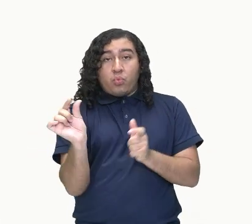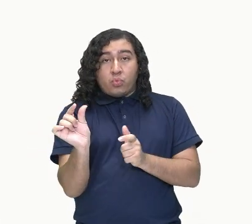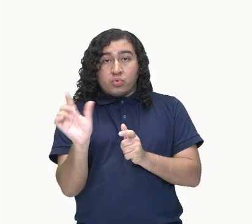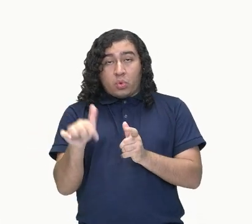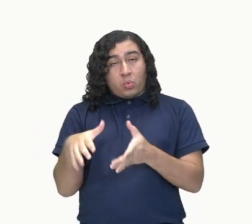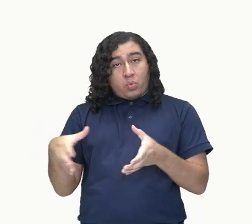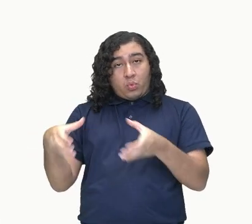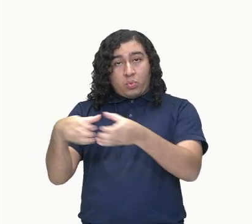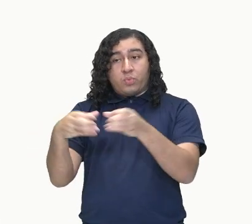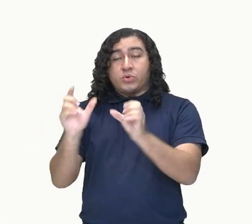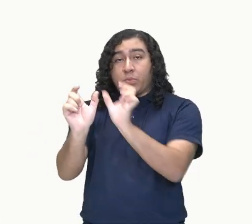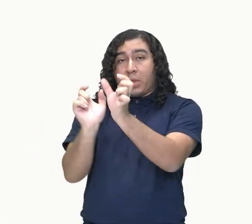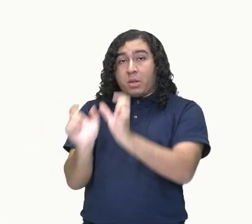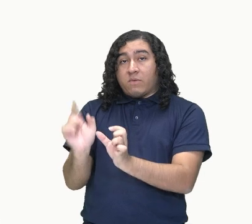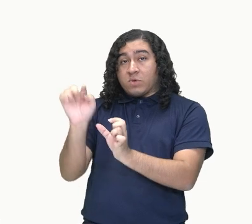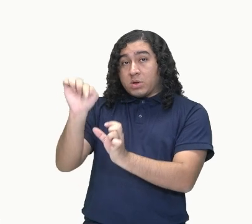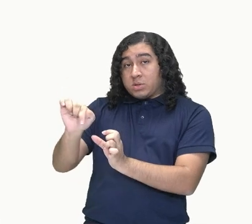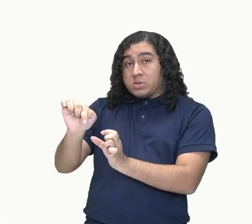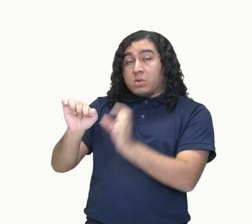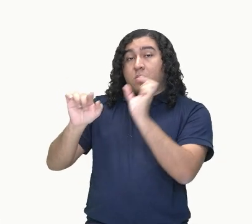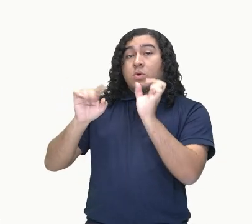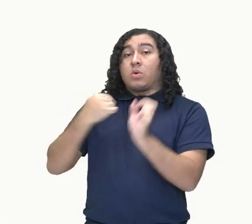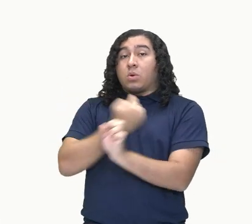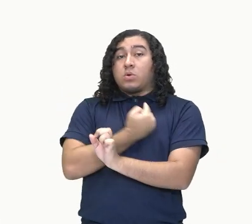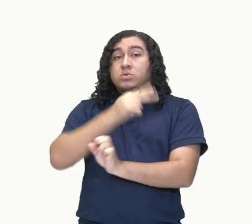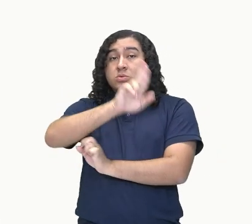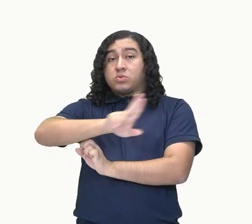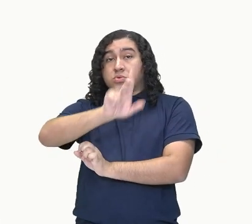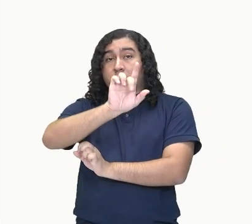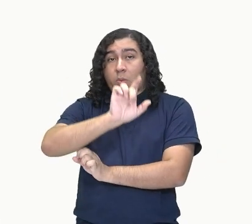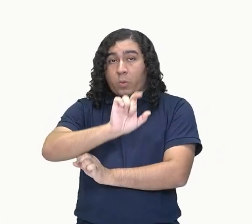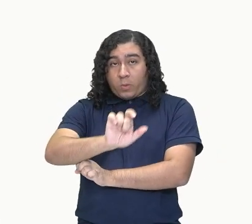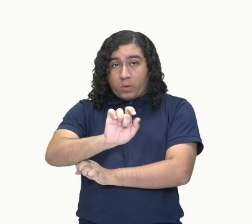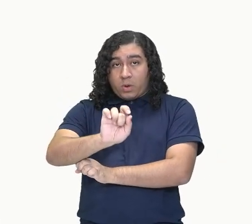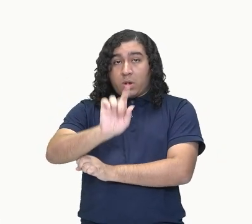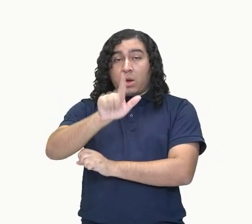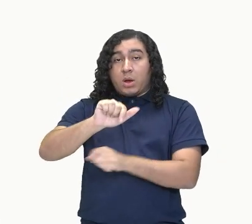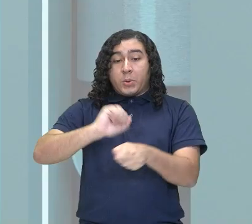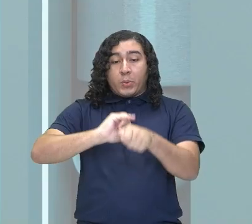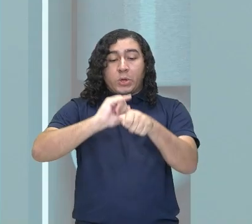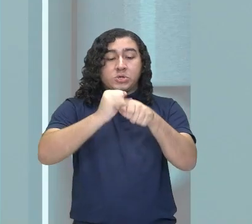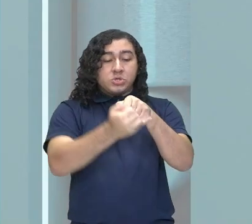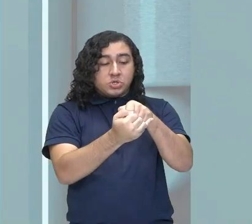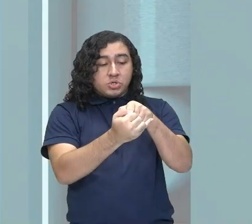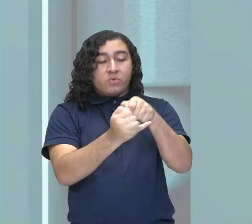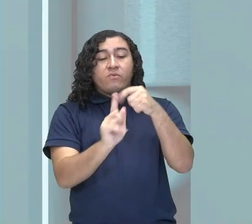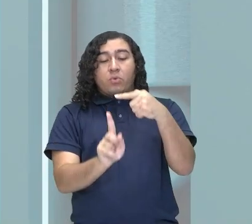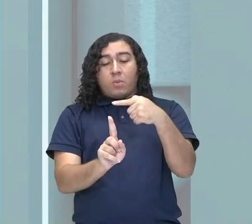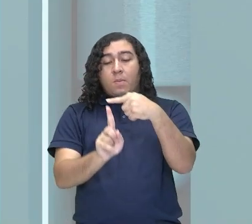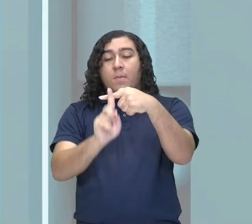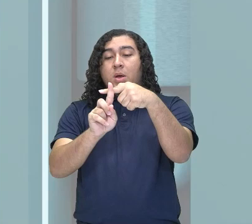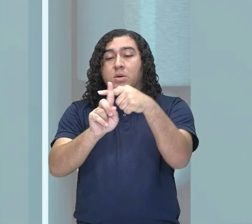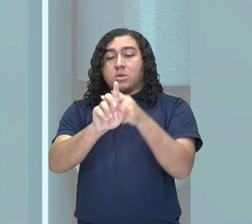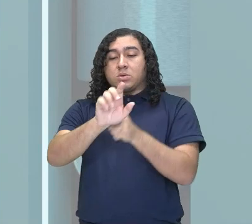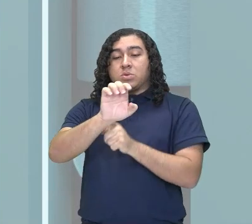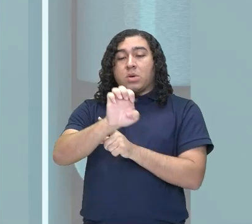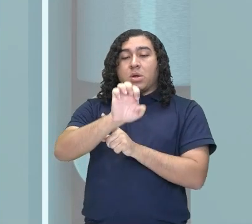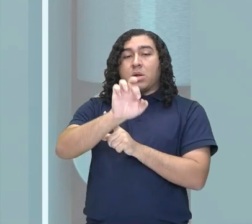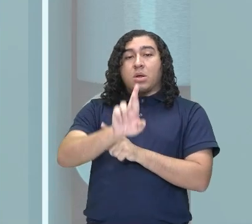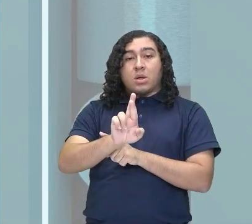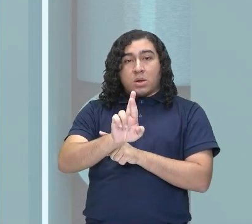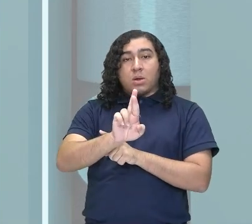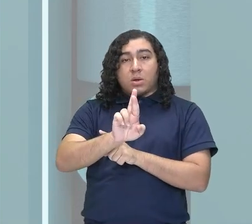Nos adjetivos curtos, nós vamos utilizar o adjetivo e logo após o adjetivo